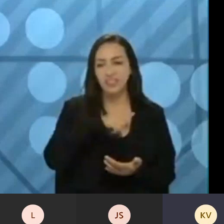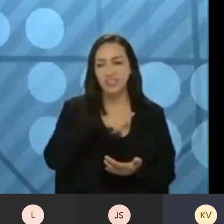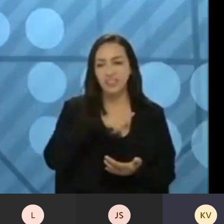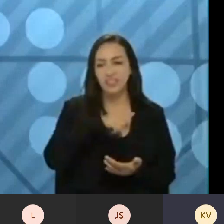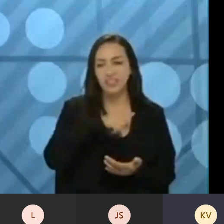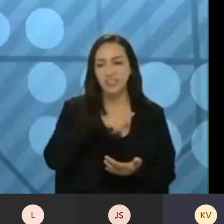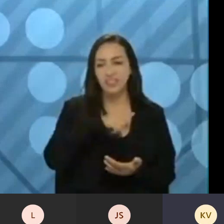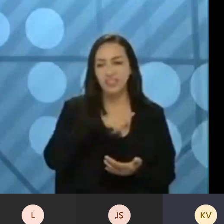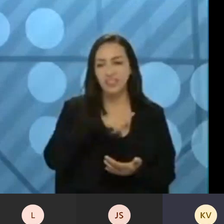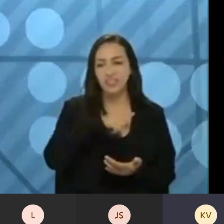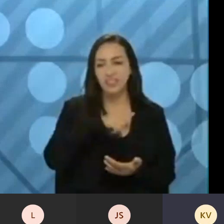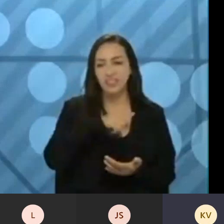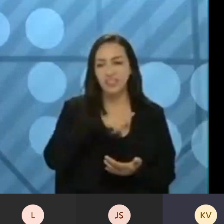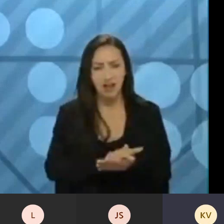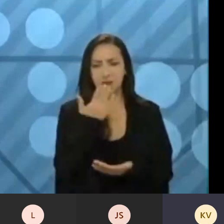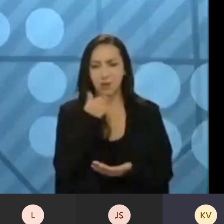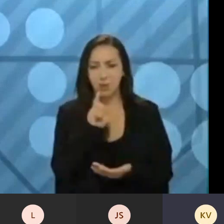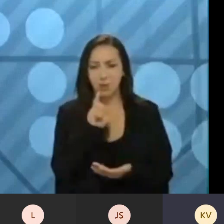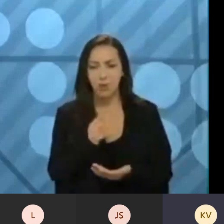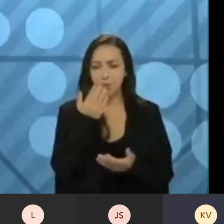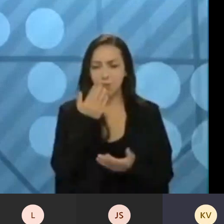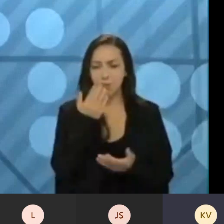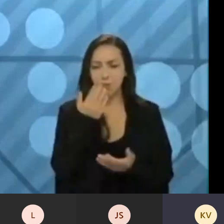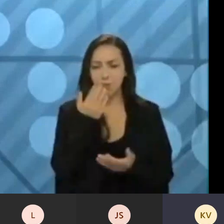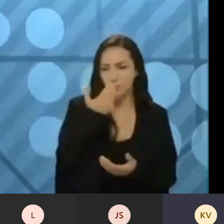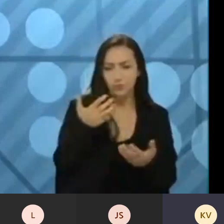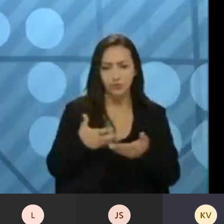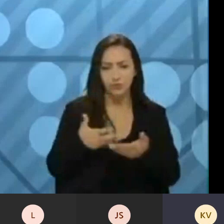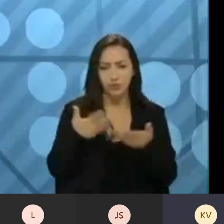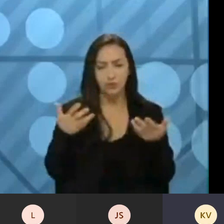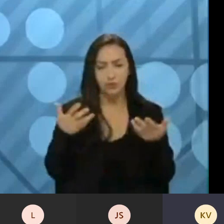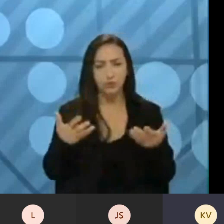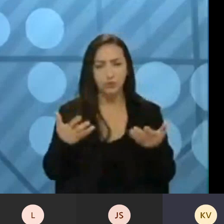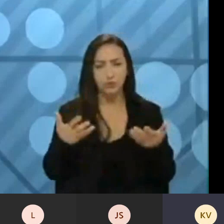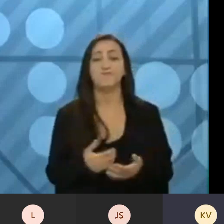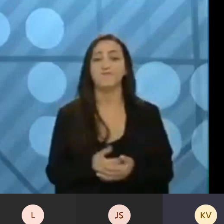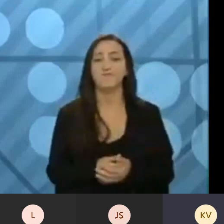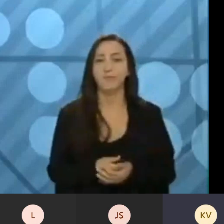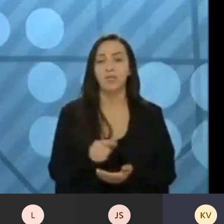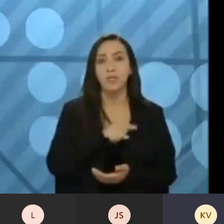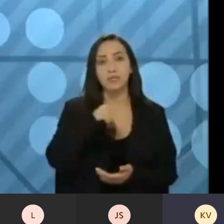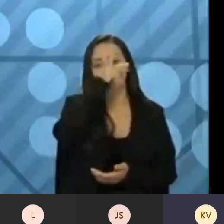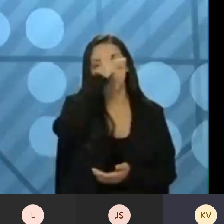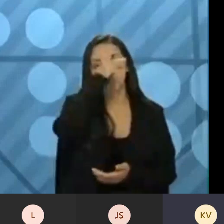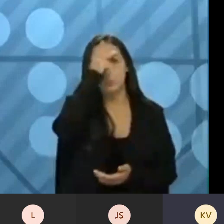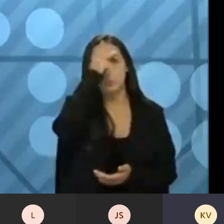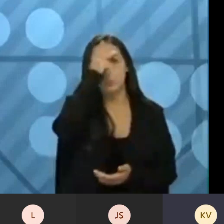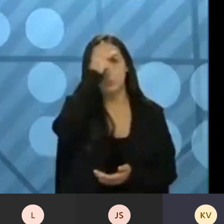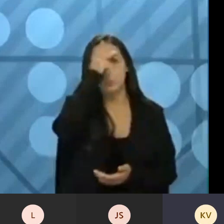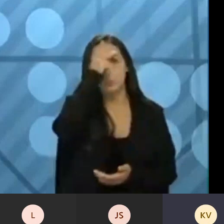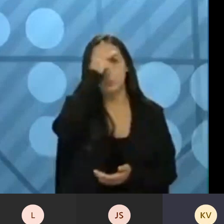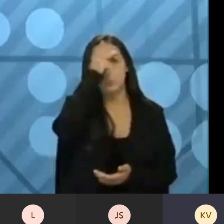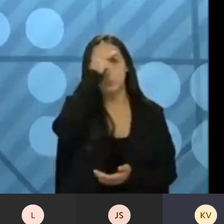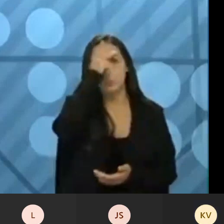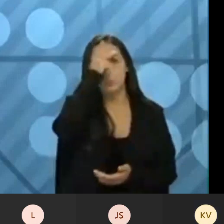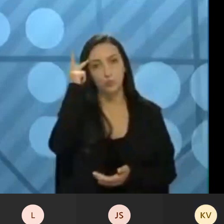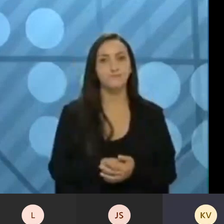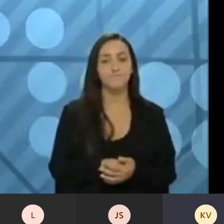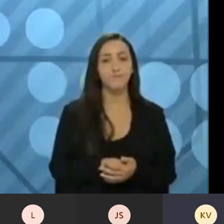tem gente que nada, não consome quase nenhum tipo de fruta ou verdura. Essas pessoas, elas estão expostas a